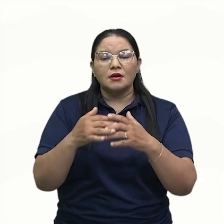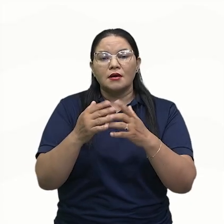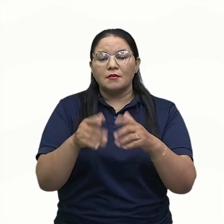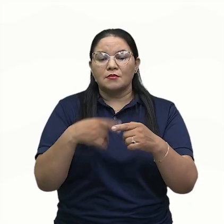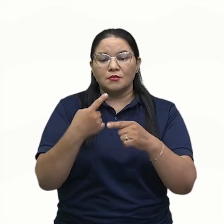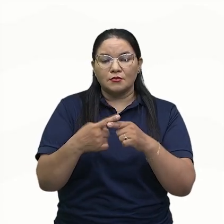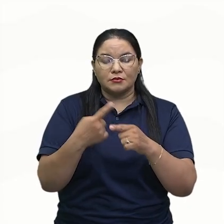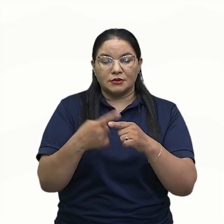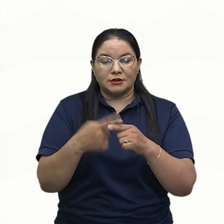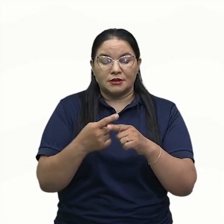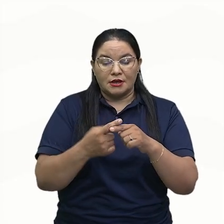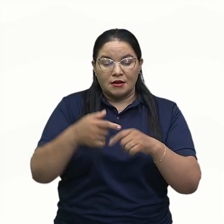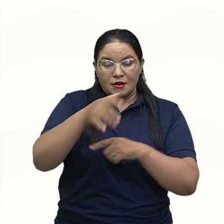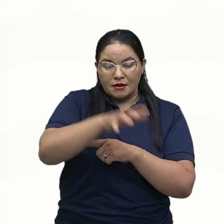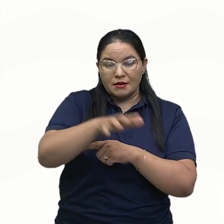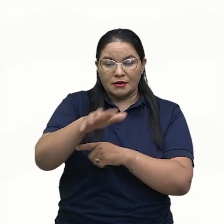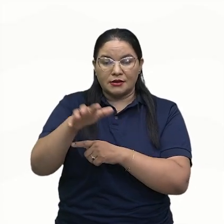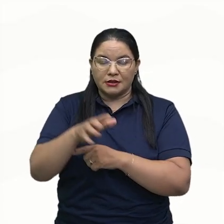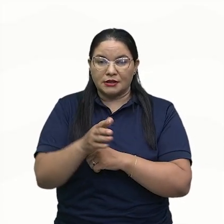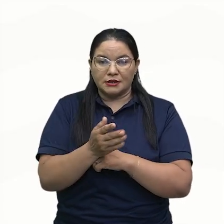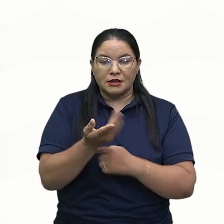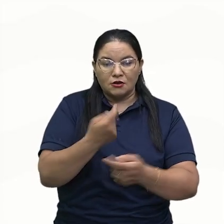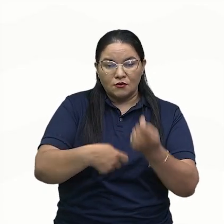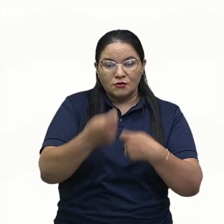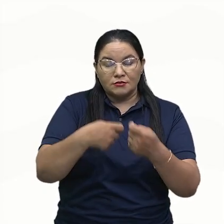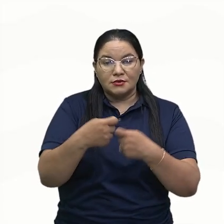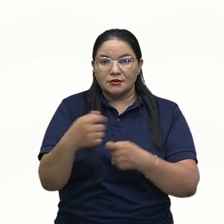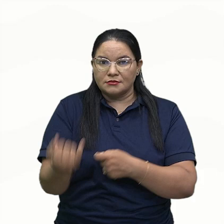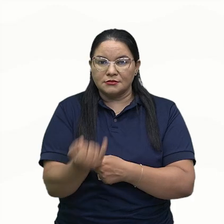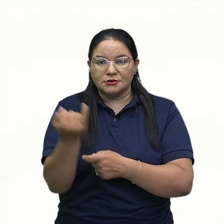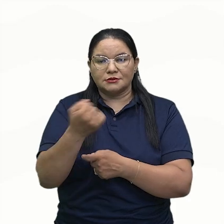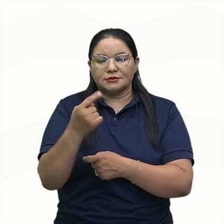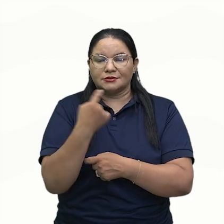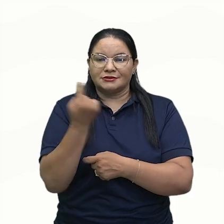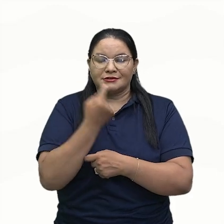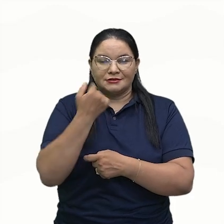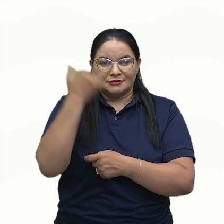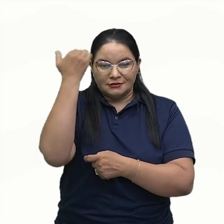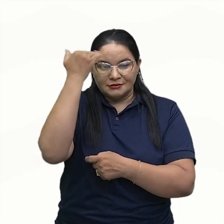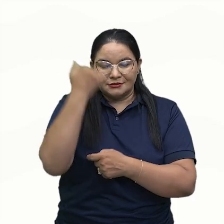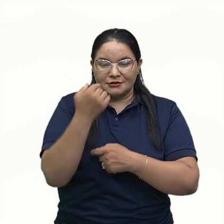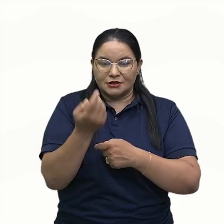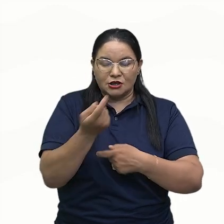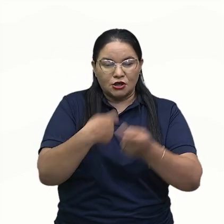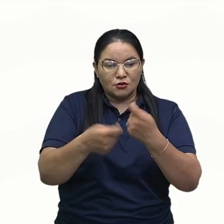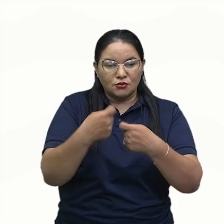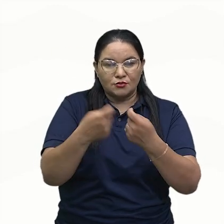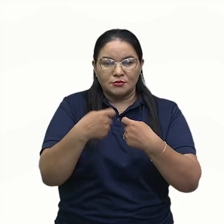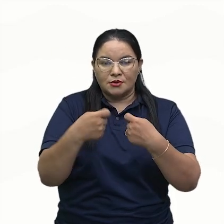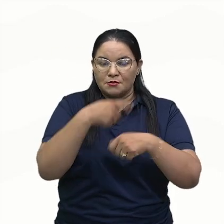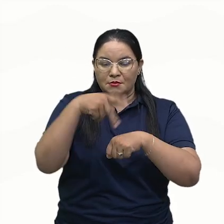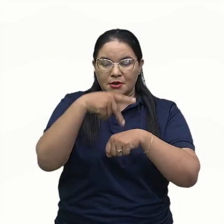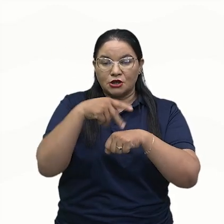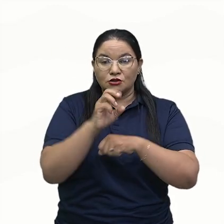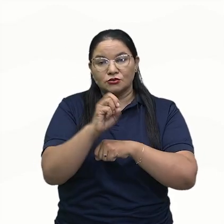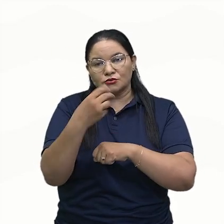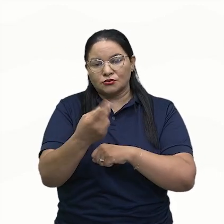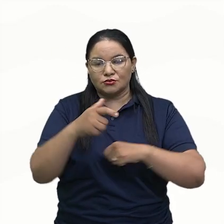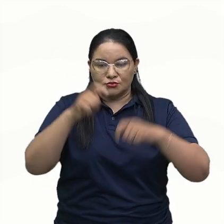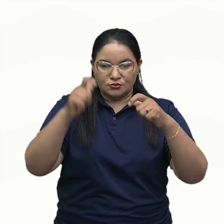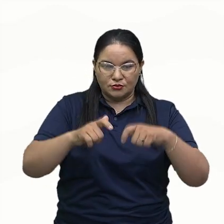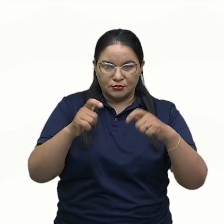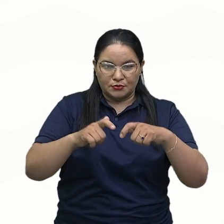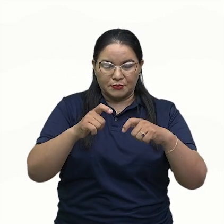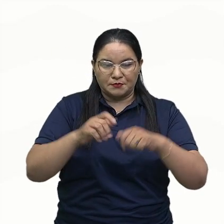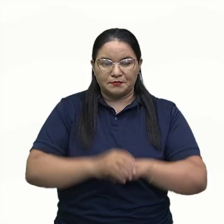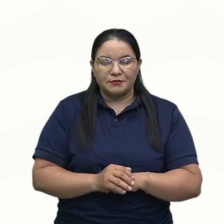setores da economia são essenciais para a gente entender a economia de um país ou de uma região. Dá para a gente saber,